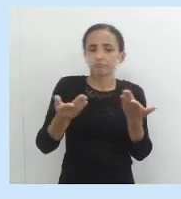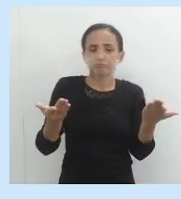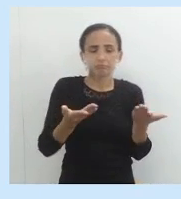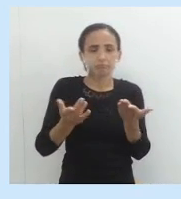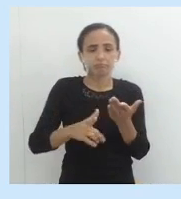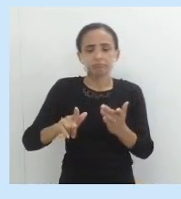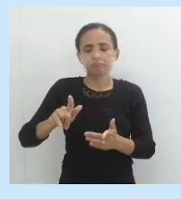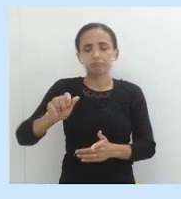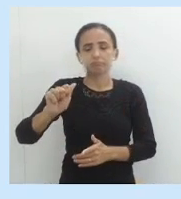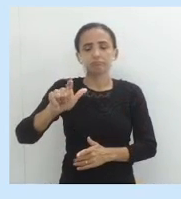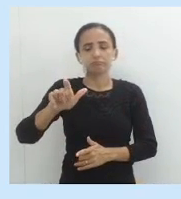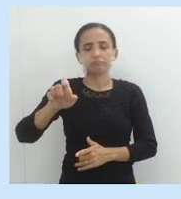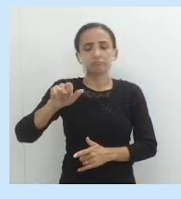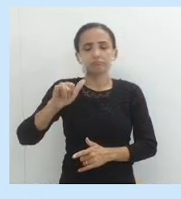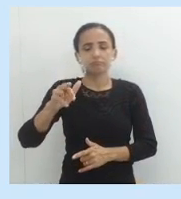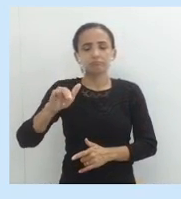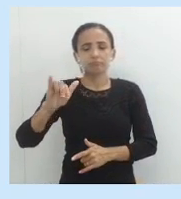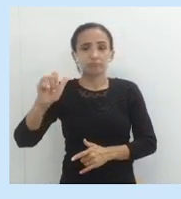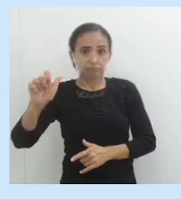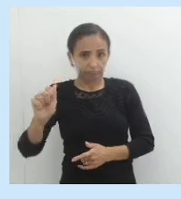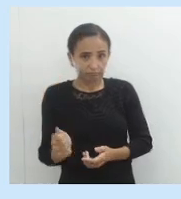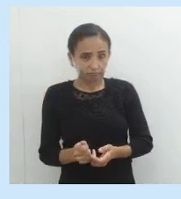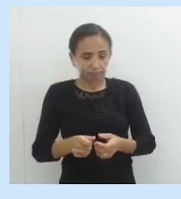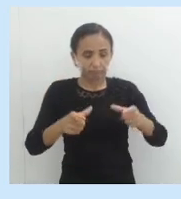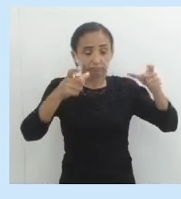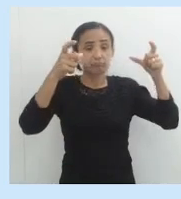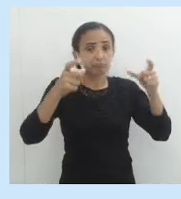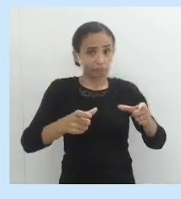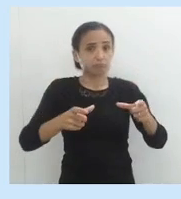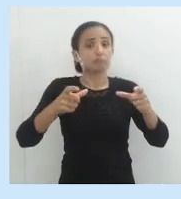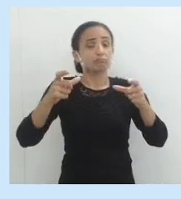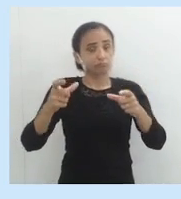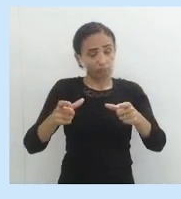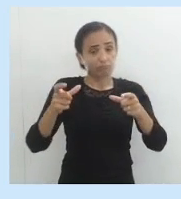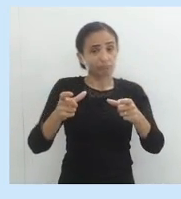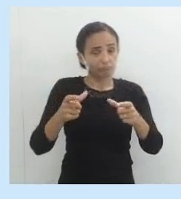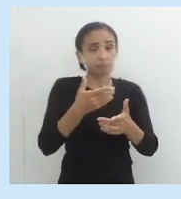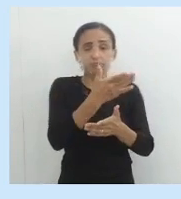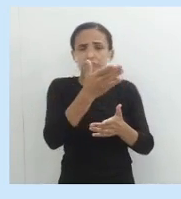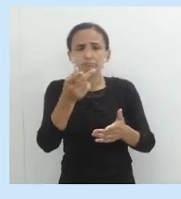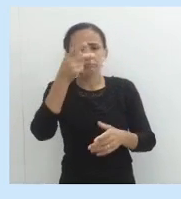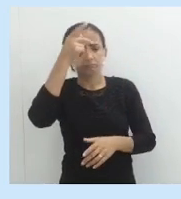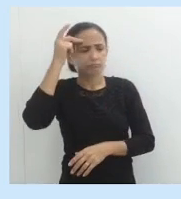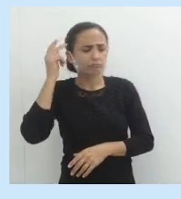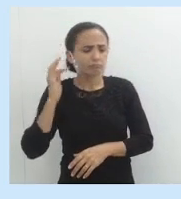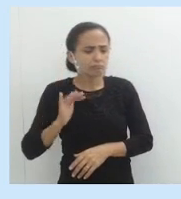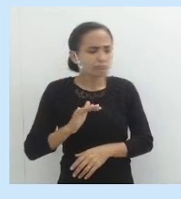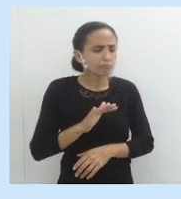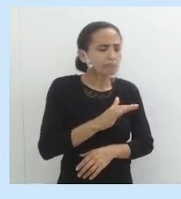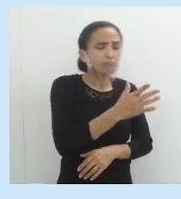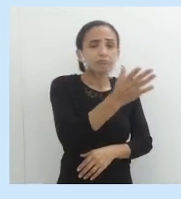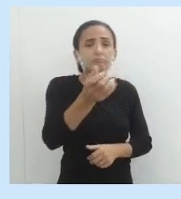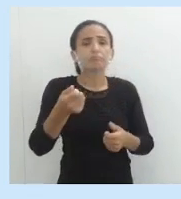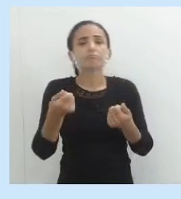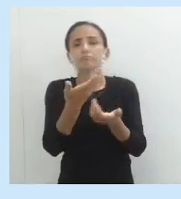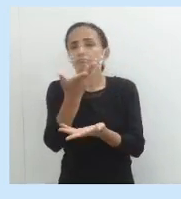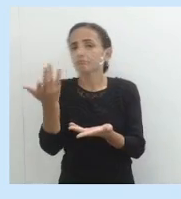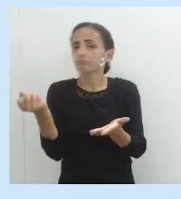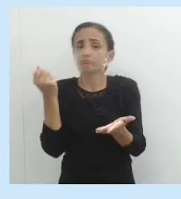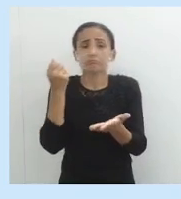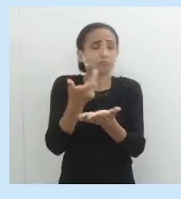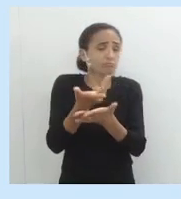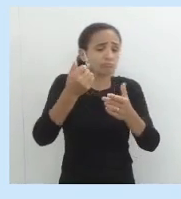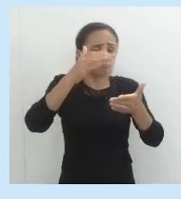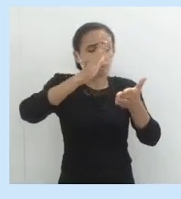as galerias. As galerias de arte são os espaços em que se expõe e se vende uma obra de arte. Os